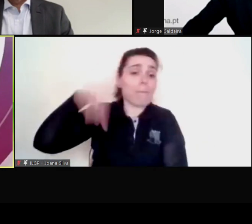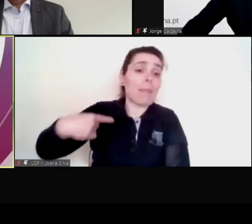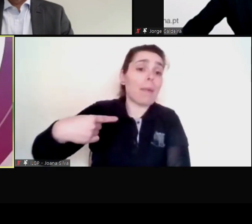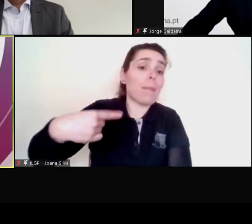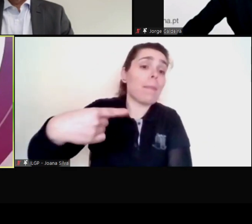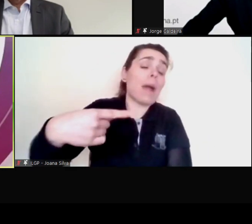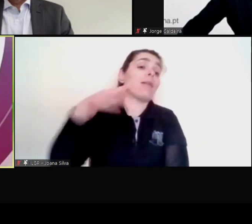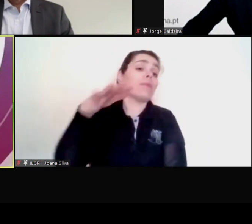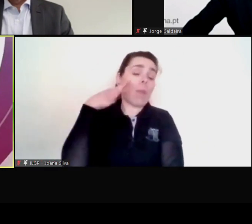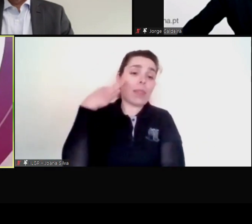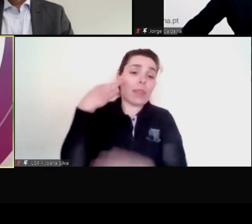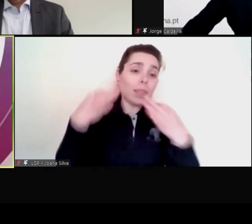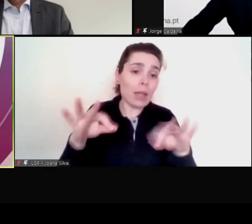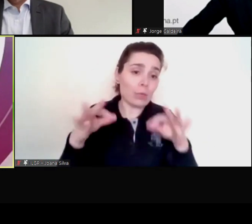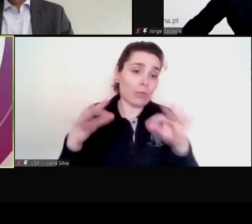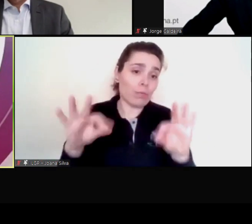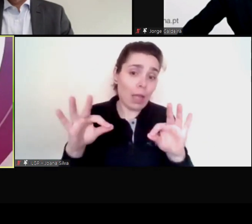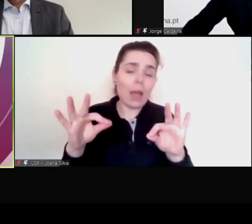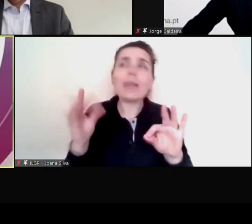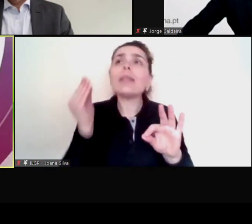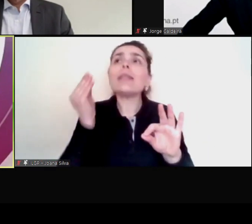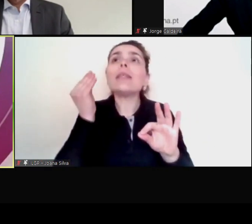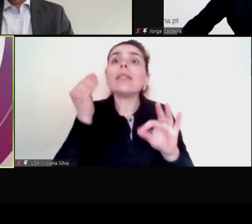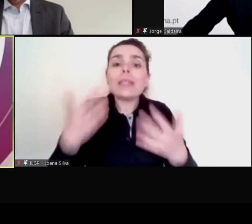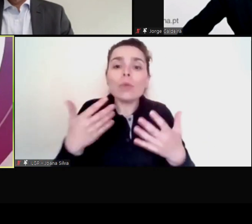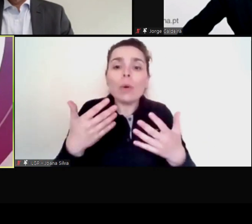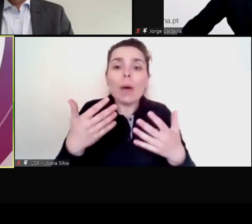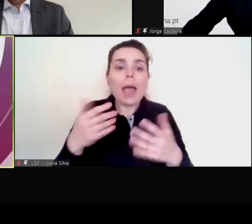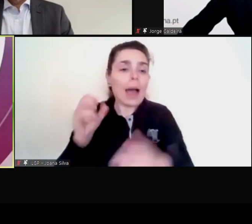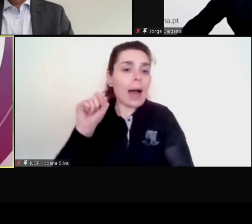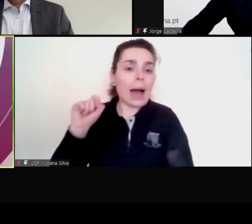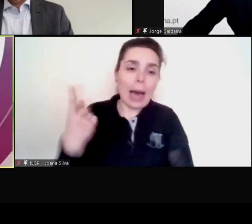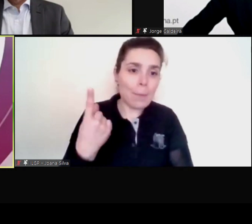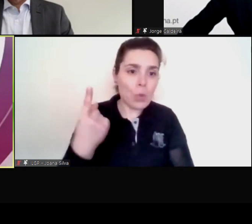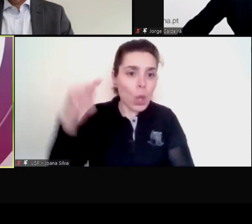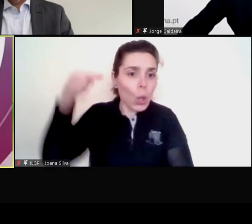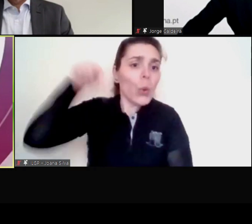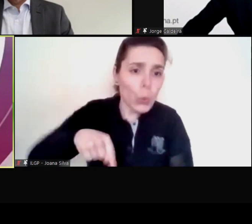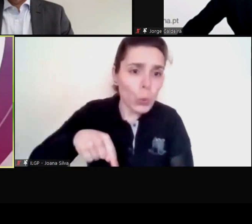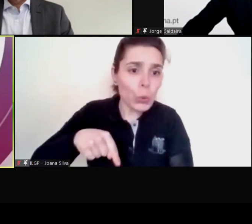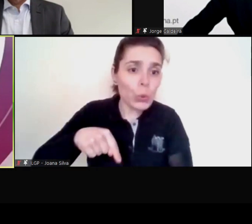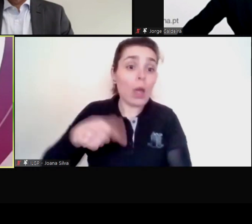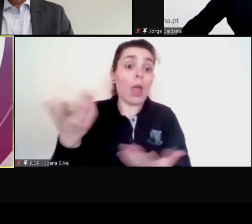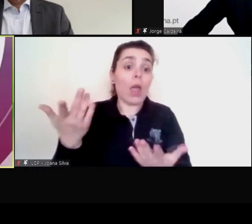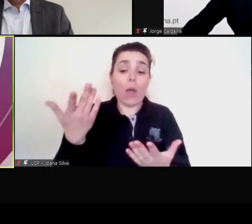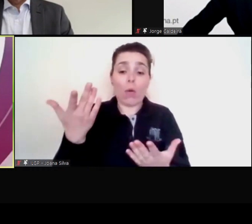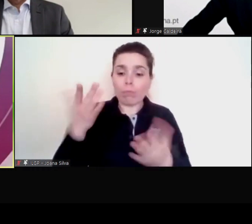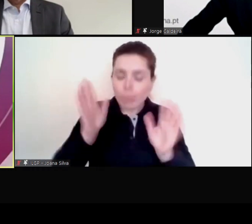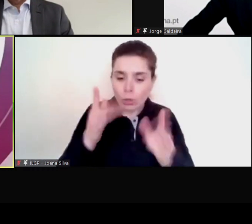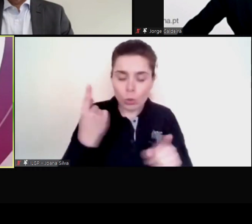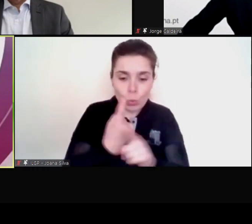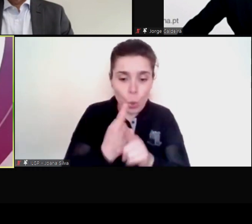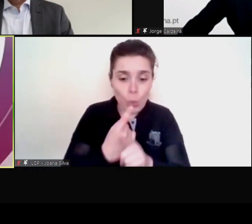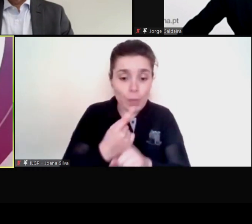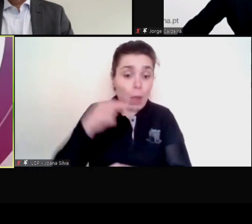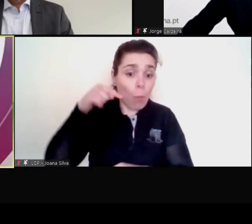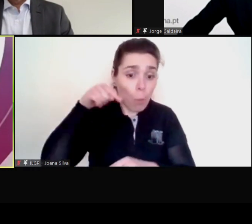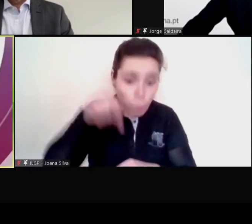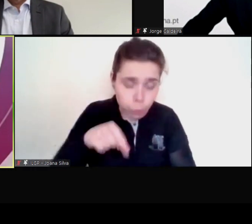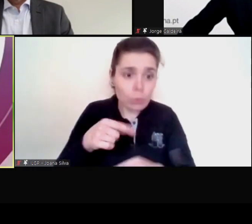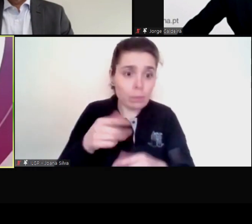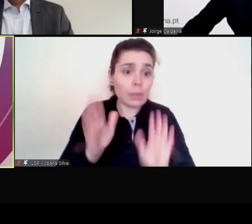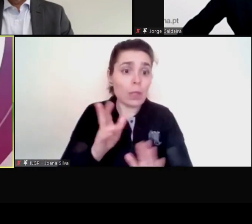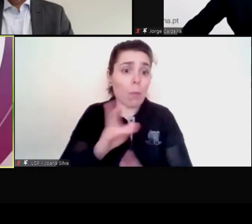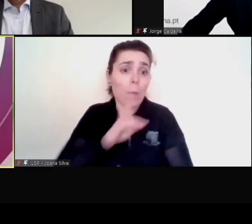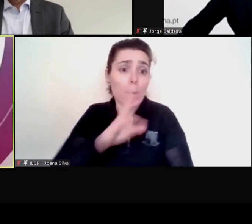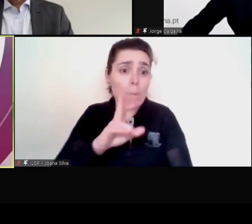natural. E hoje aprendemos muito desta forma, rápida e imediata. Eu preciso de uma coisa e eu quero a resposta para aquela coisa agora. E uma resposta